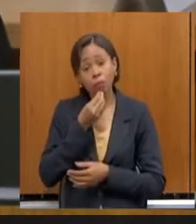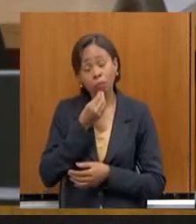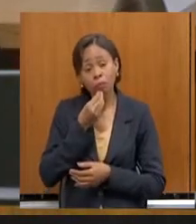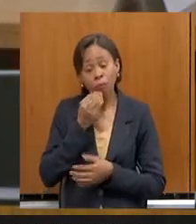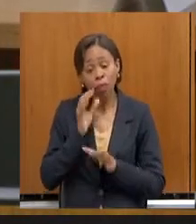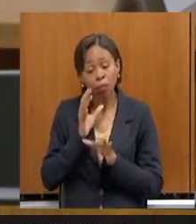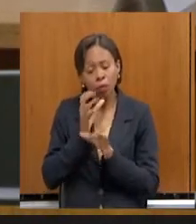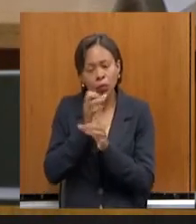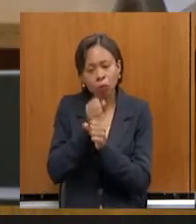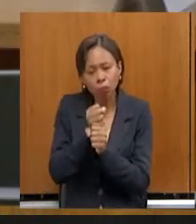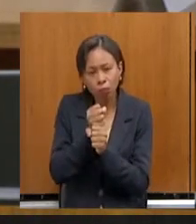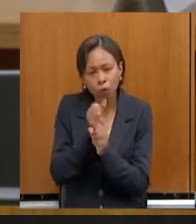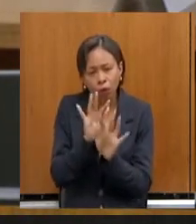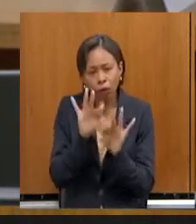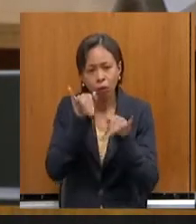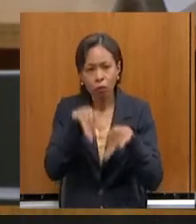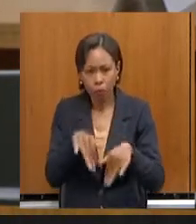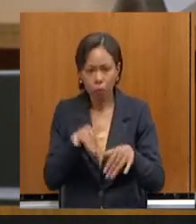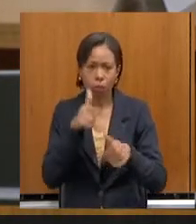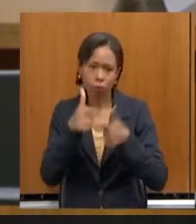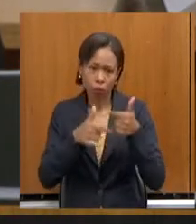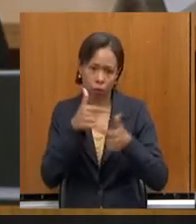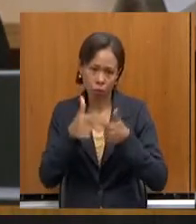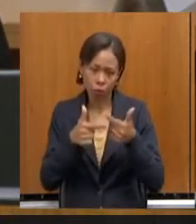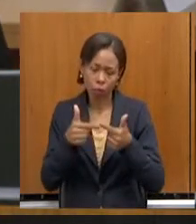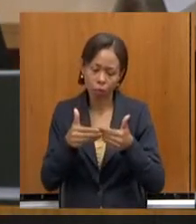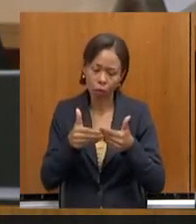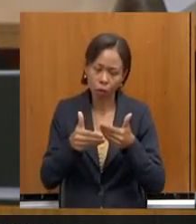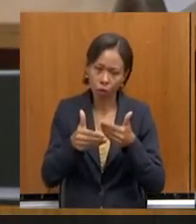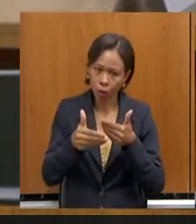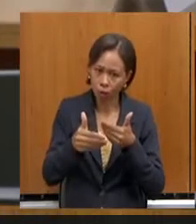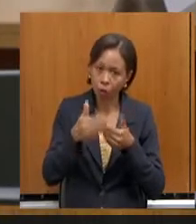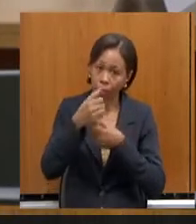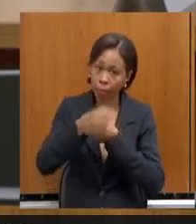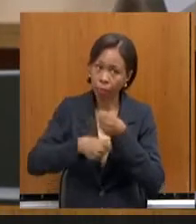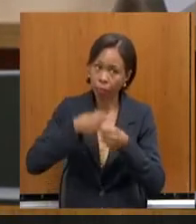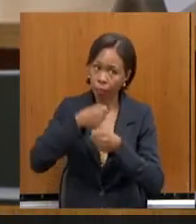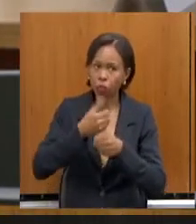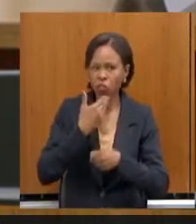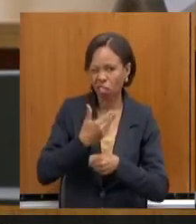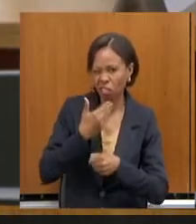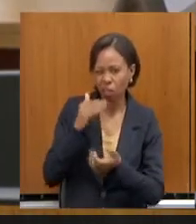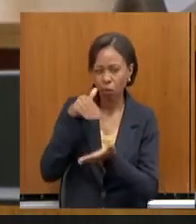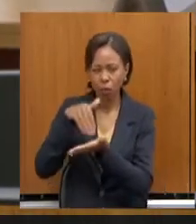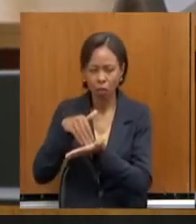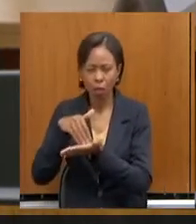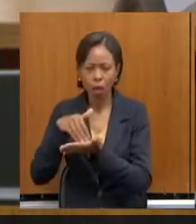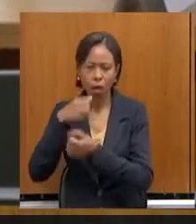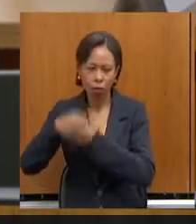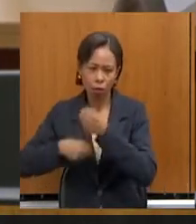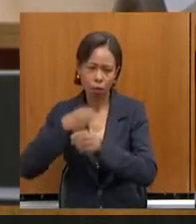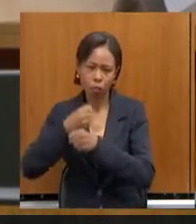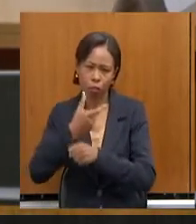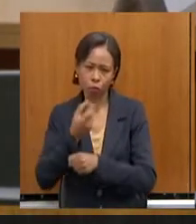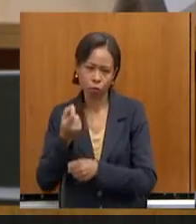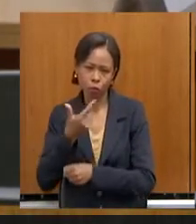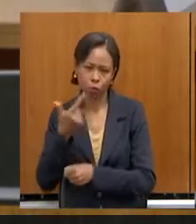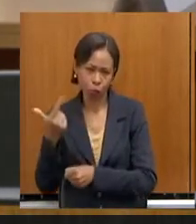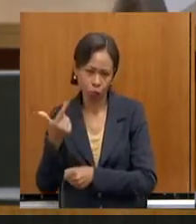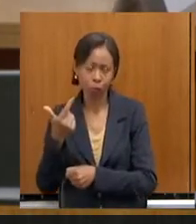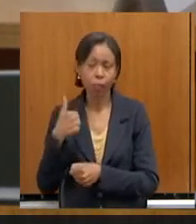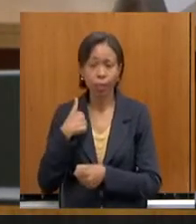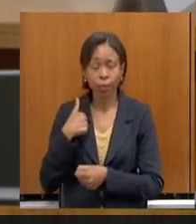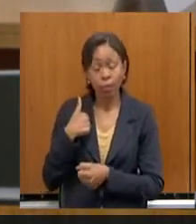finalização do trabalho técnico no início no final deste ano e do ano que vem sua Pimenta a Assembleia Legislativa